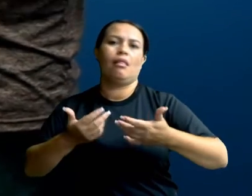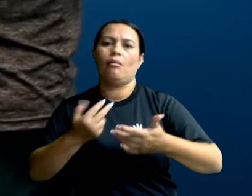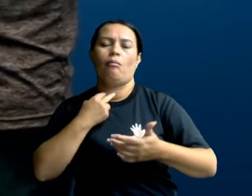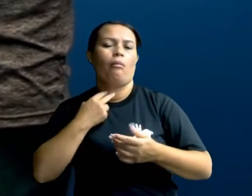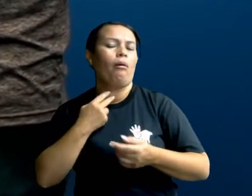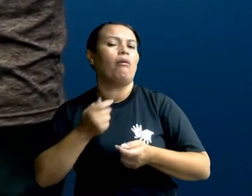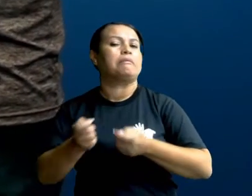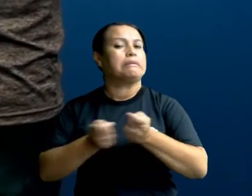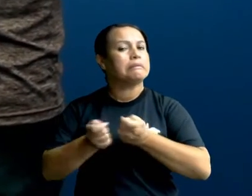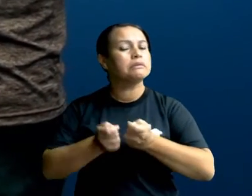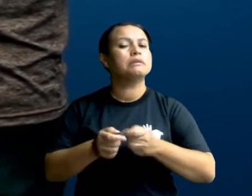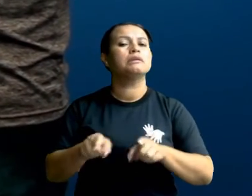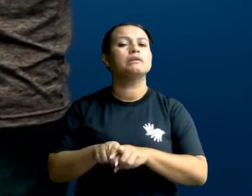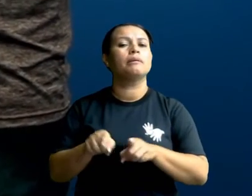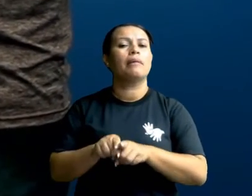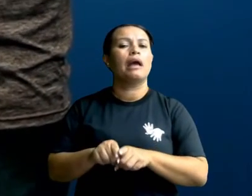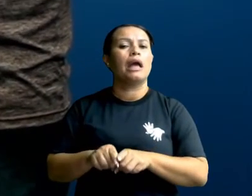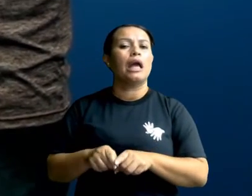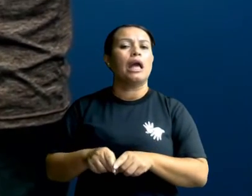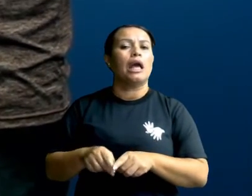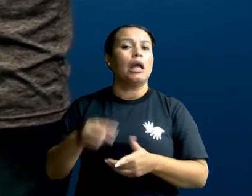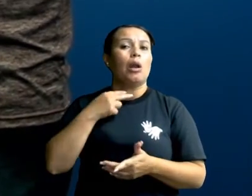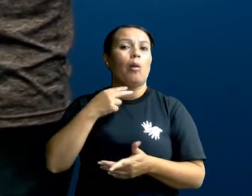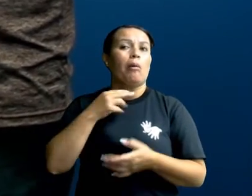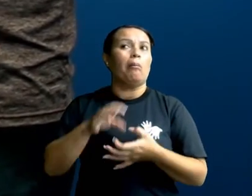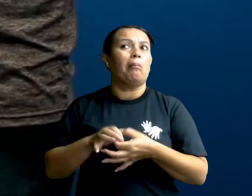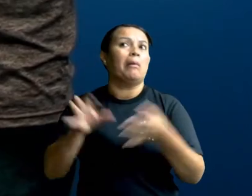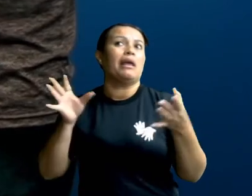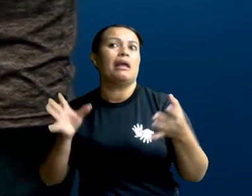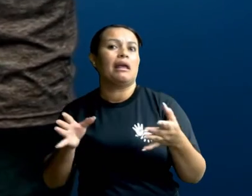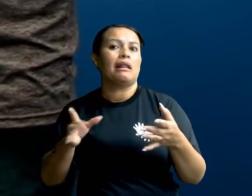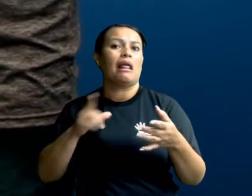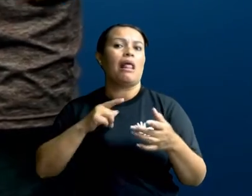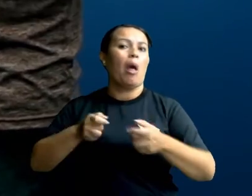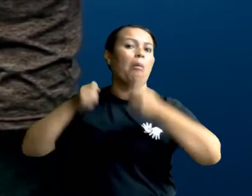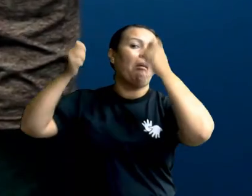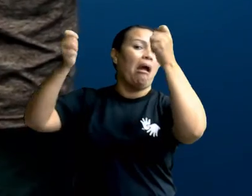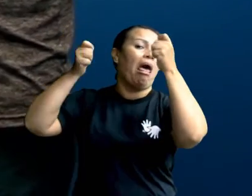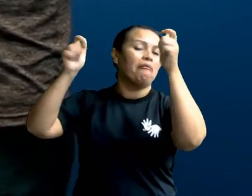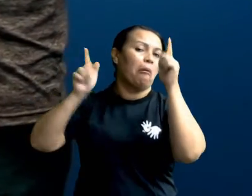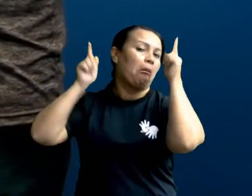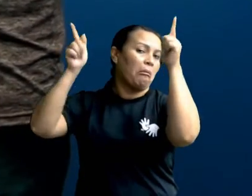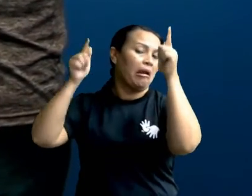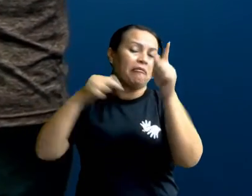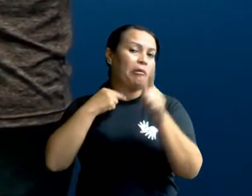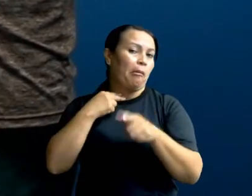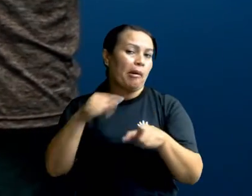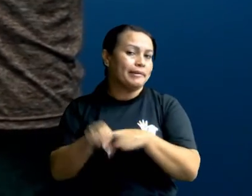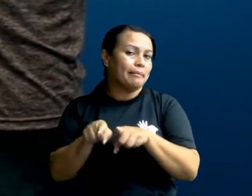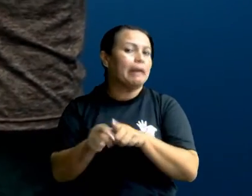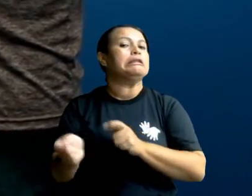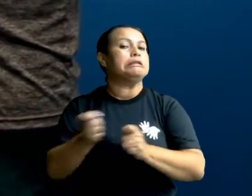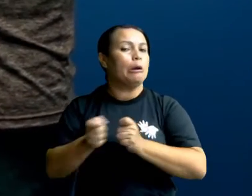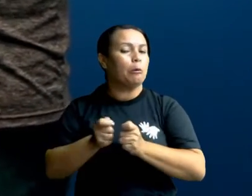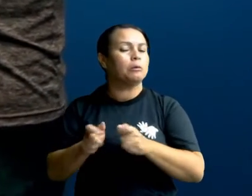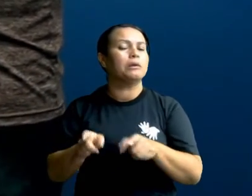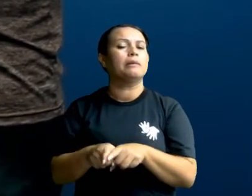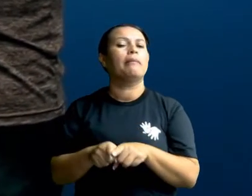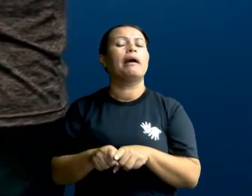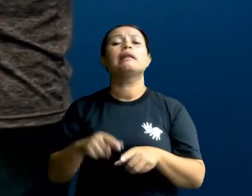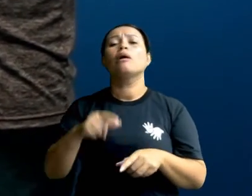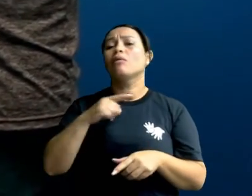não permite grandes manifestações públicas como a greve. Então,